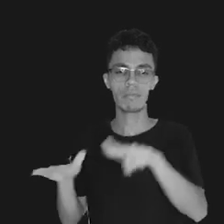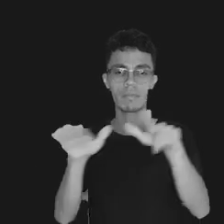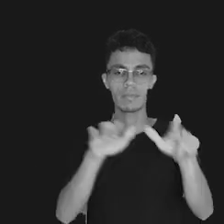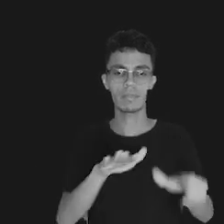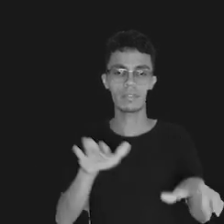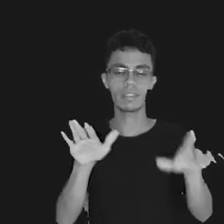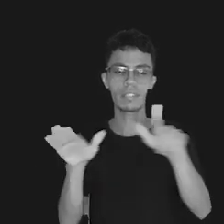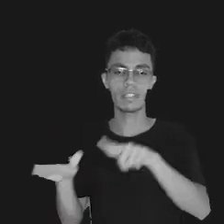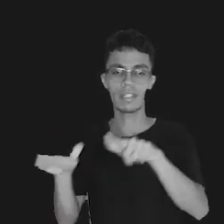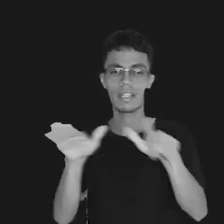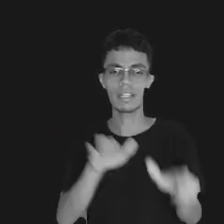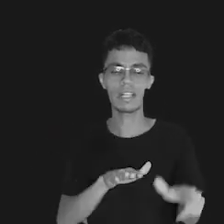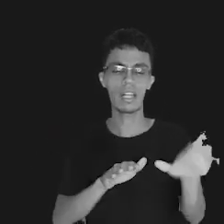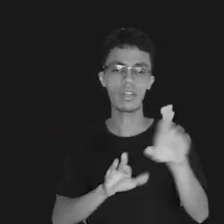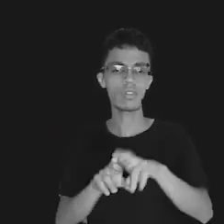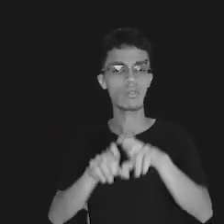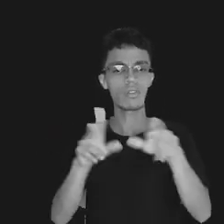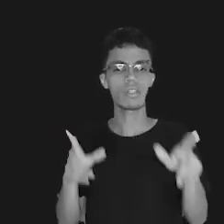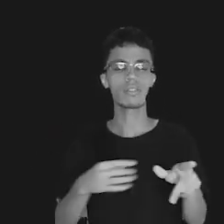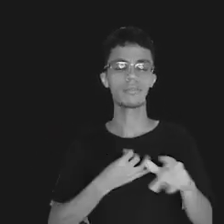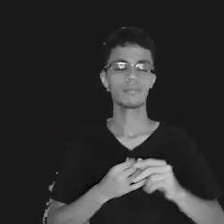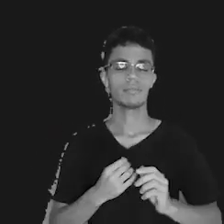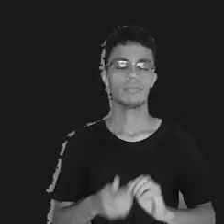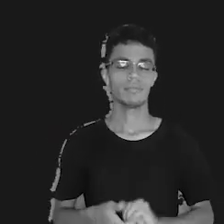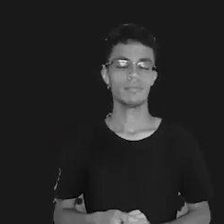peças muito diferentes uma das outras,